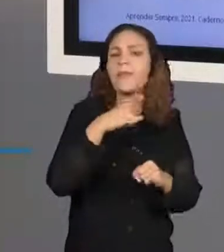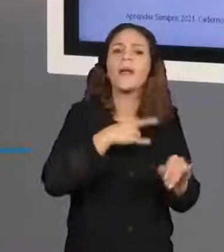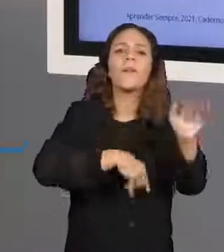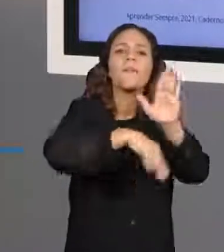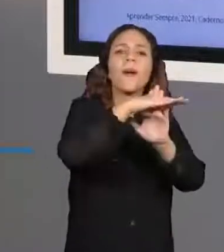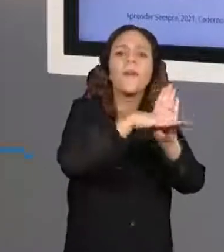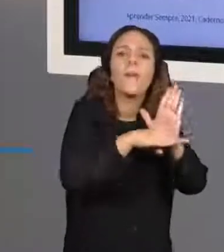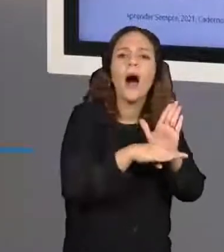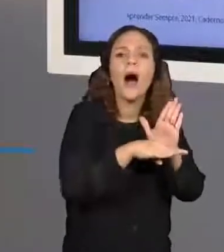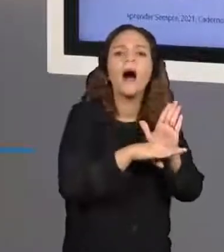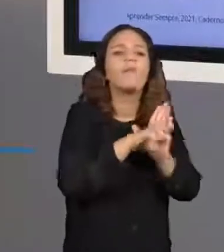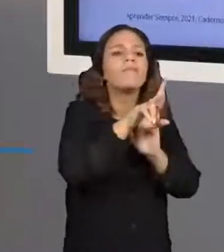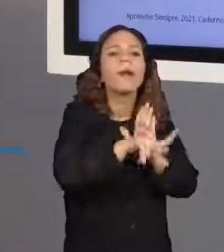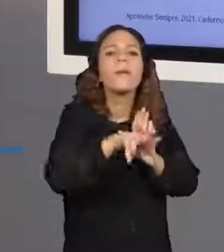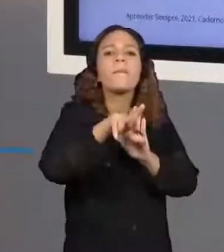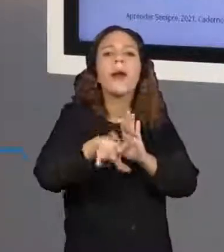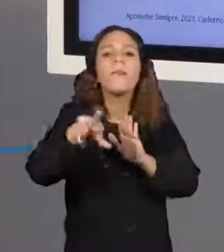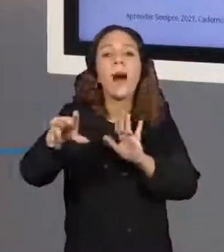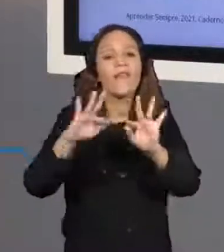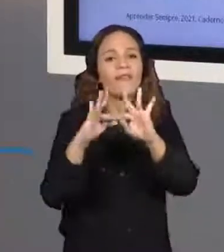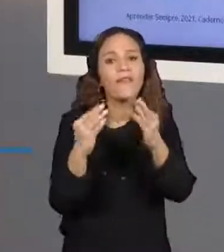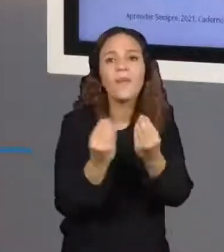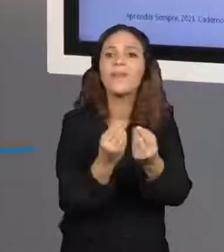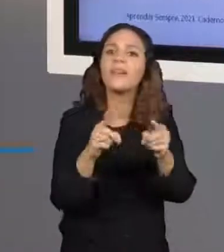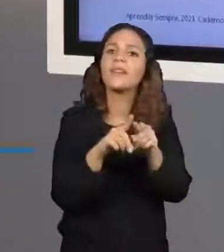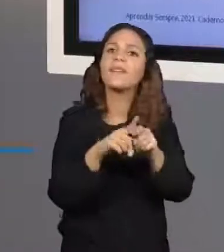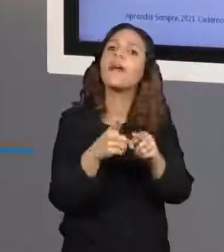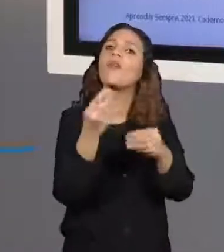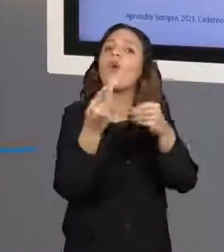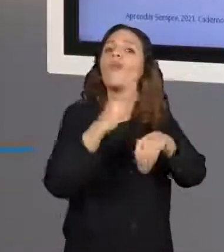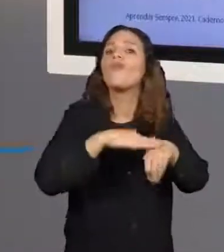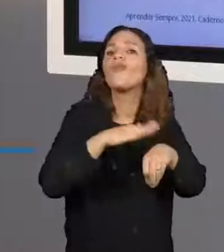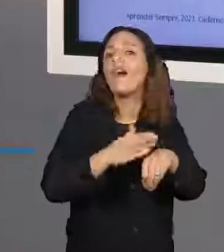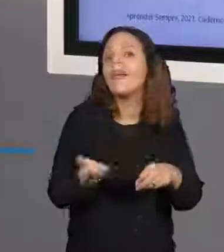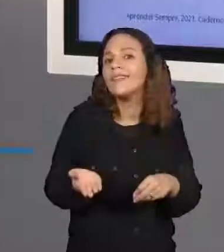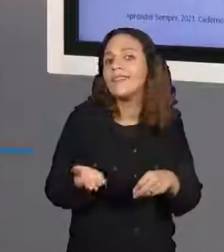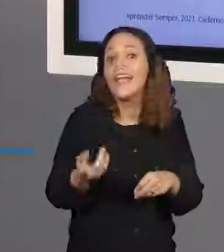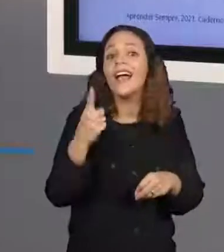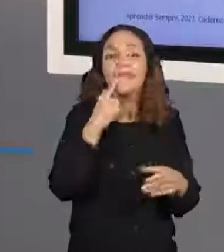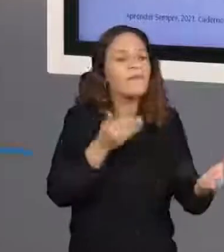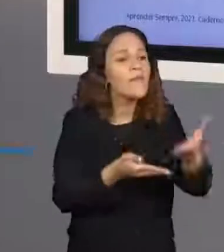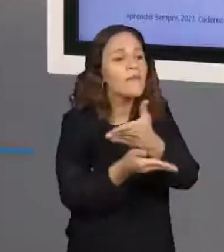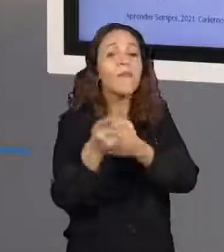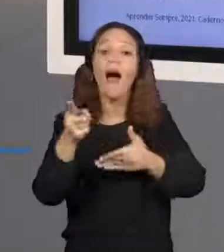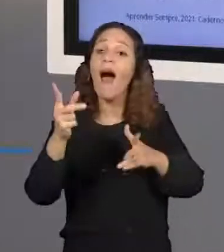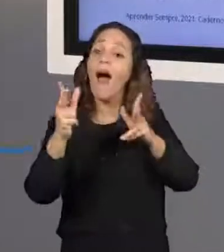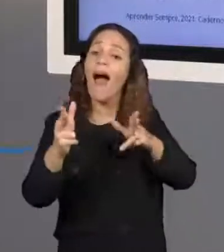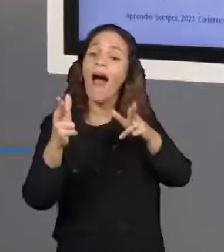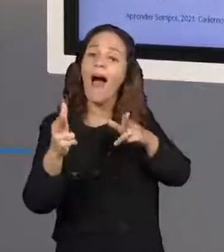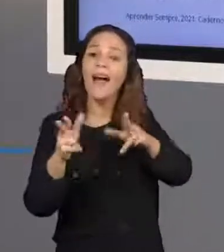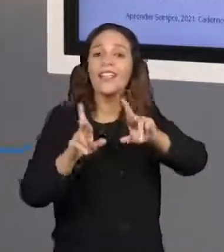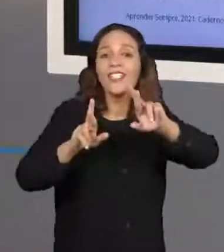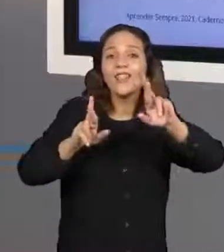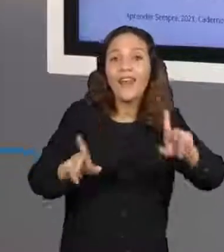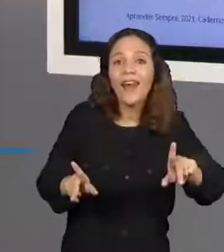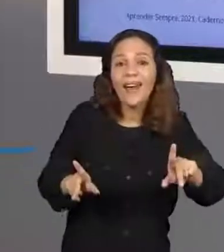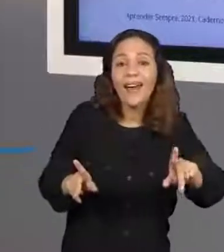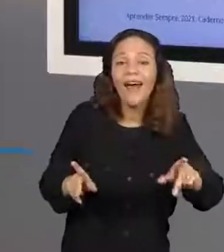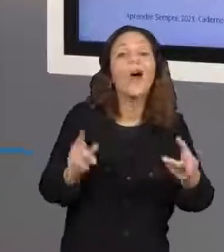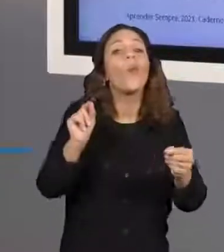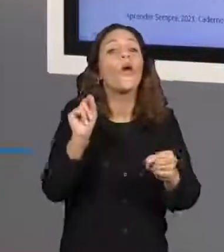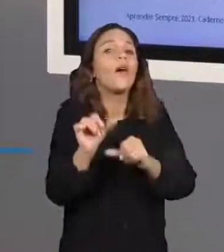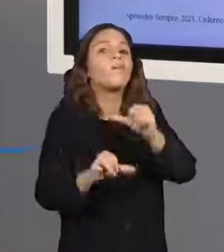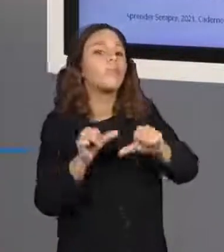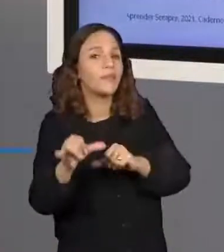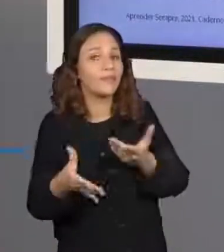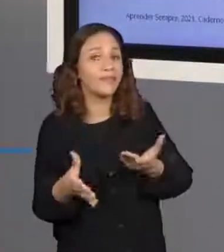família de vocês e trocar entre os estudantes aí da sala de vocês para ver quais são as variações dessa receita, o que muda.